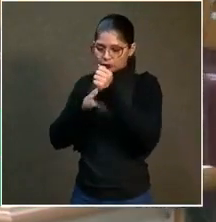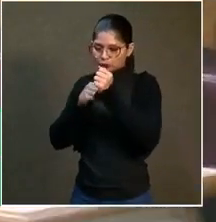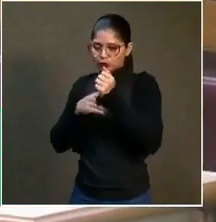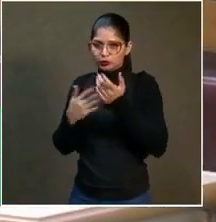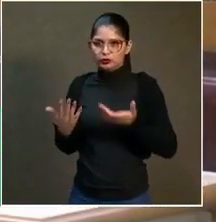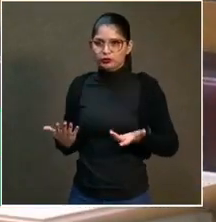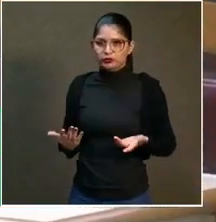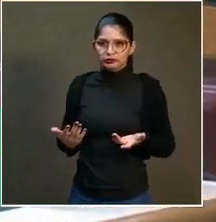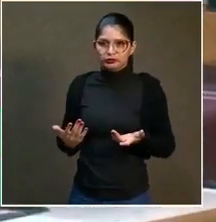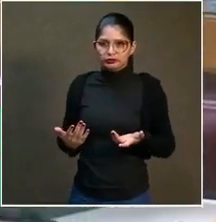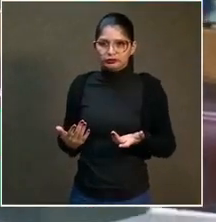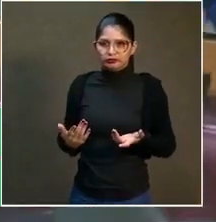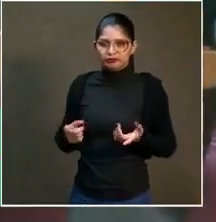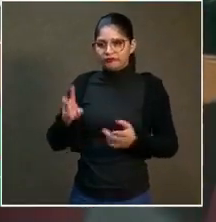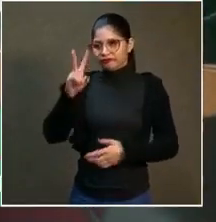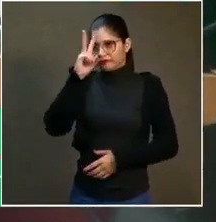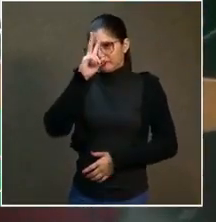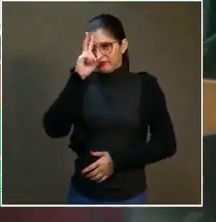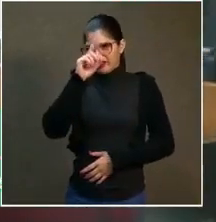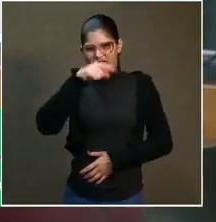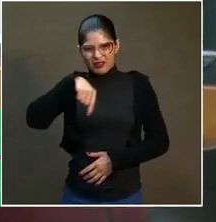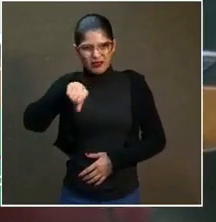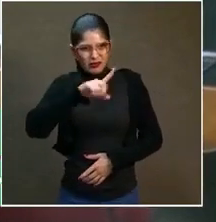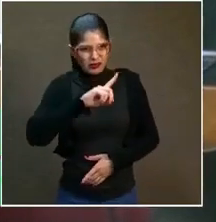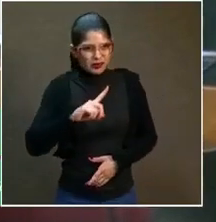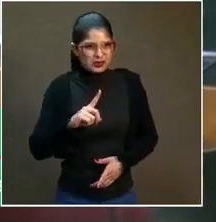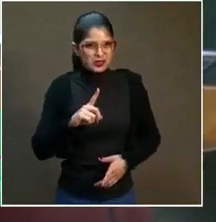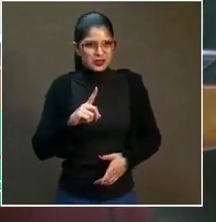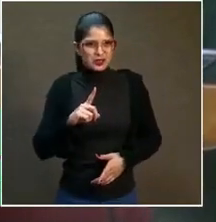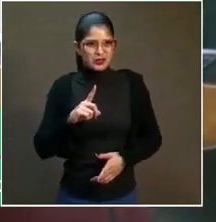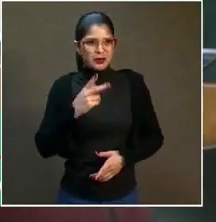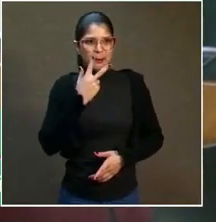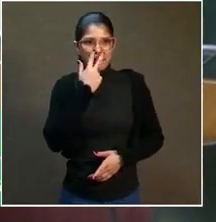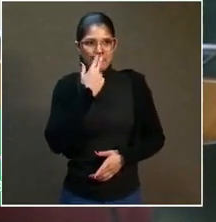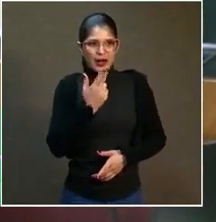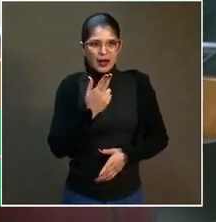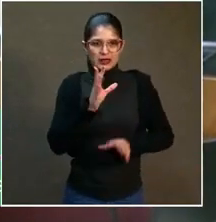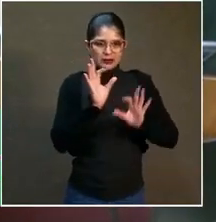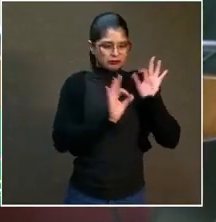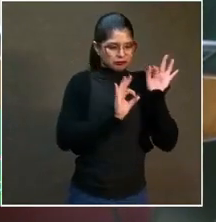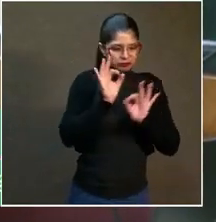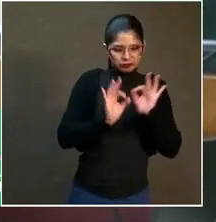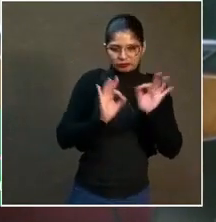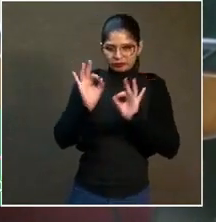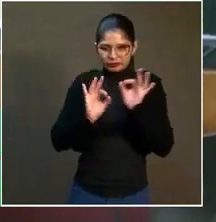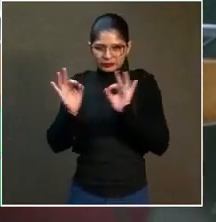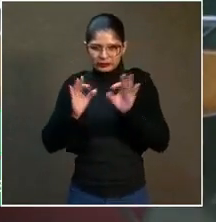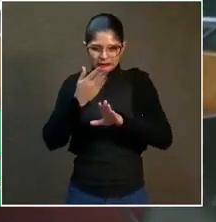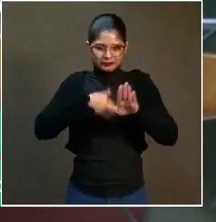Se falou muito sobre premeditação aqui. Vocês viram o jeito que ele estacionou o carro? Está um jeito de quem queria matar?